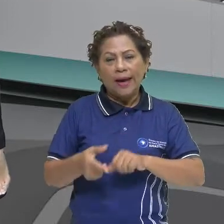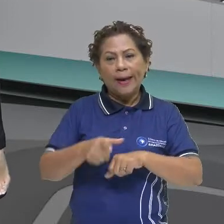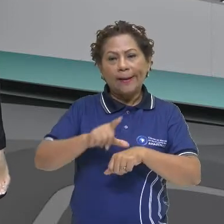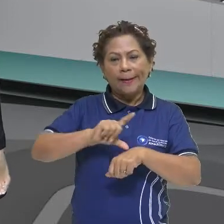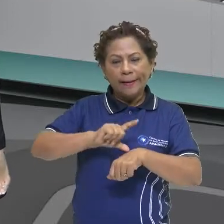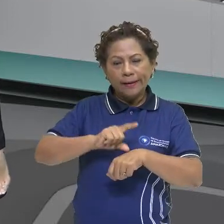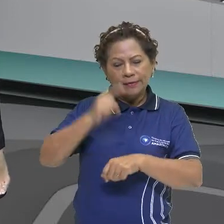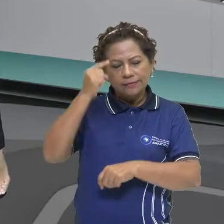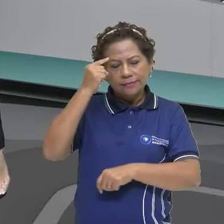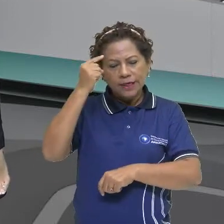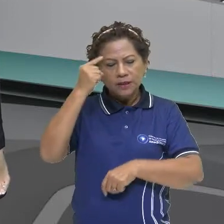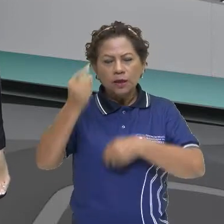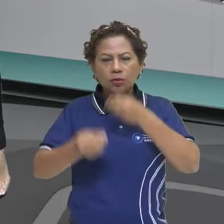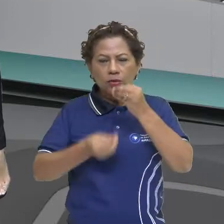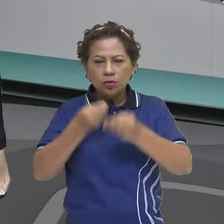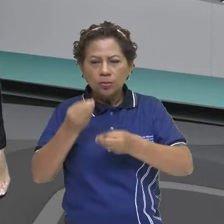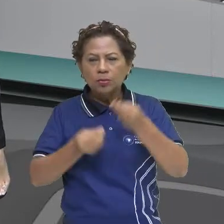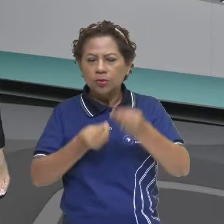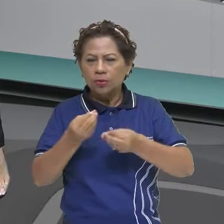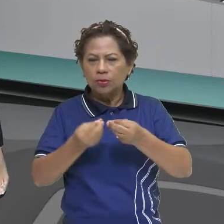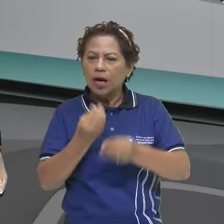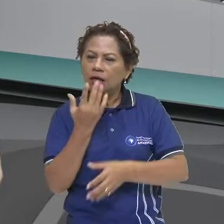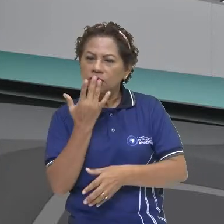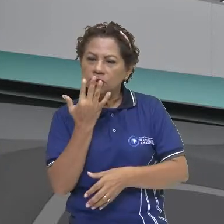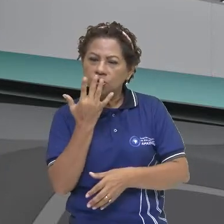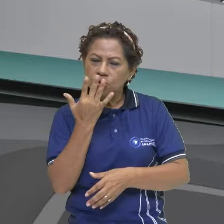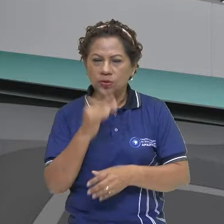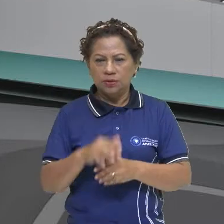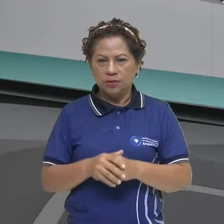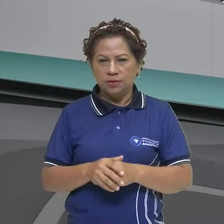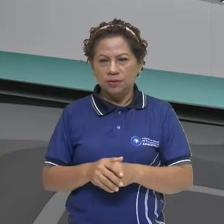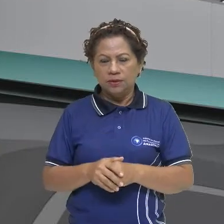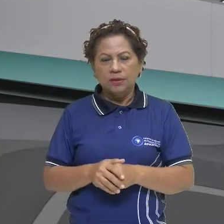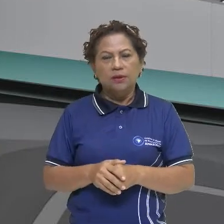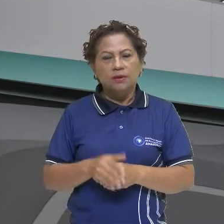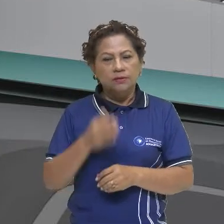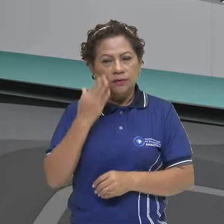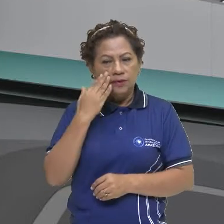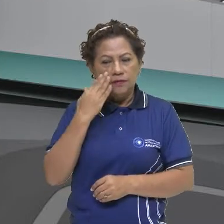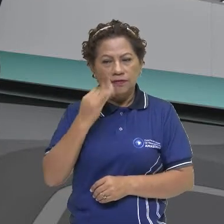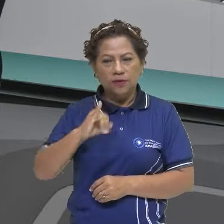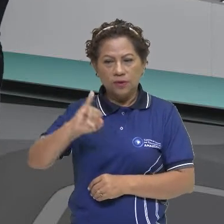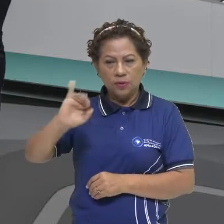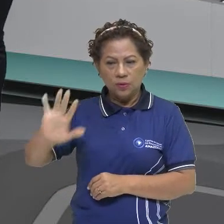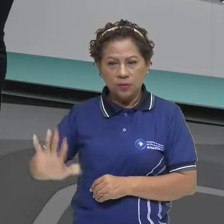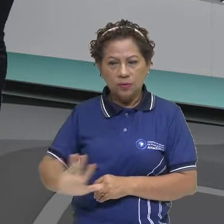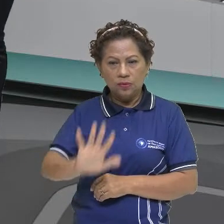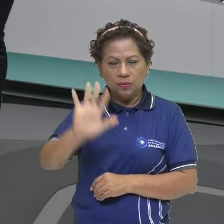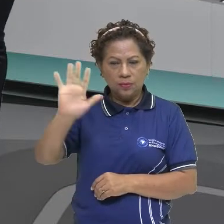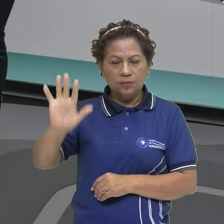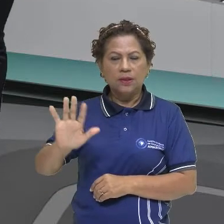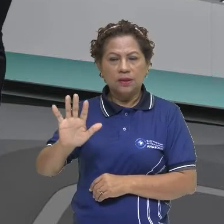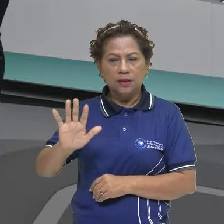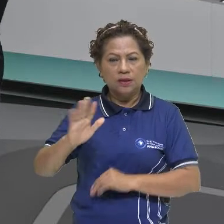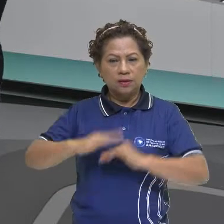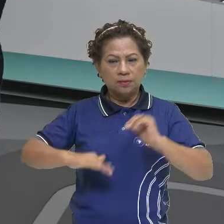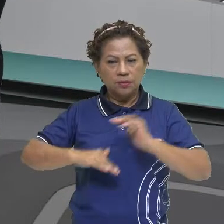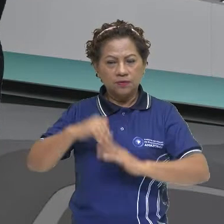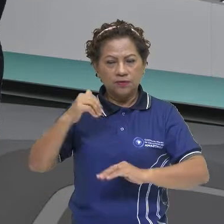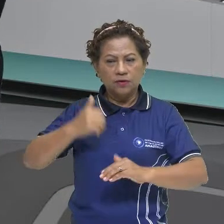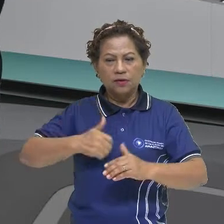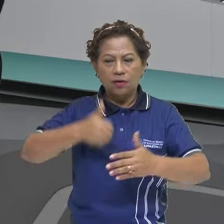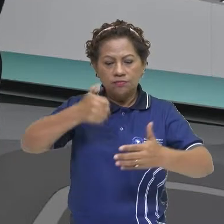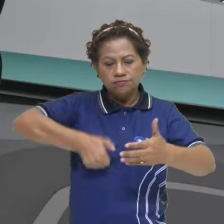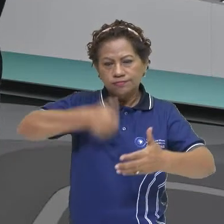na composição das cores. A gente vai trazer mais uma imagem de uma obra de grafite aqui para a nossa sala. Olha